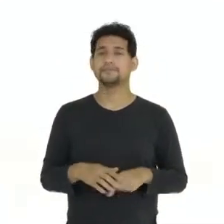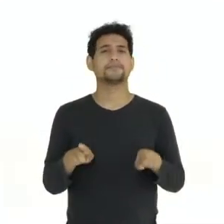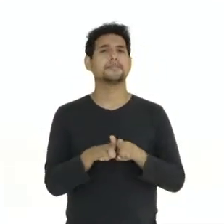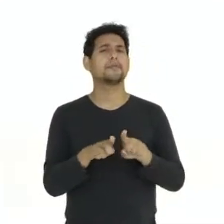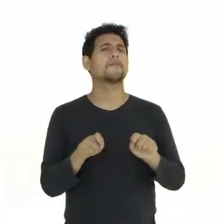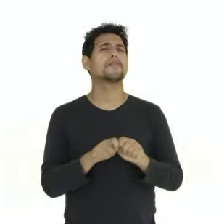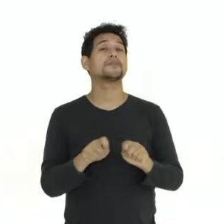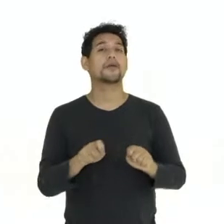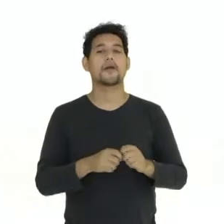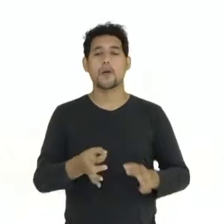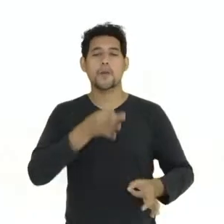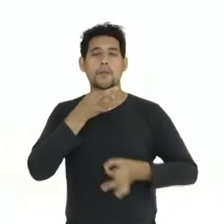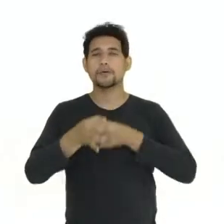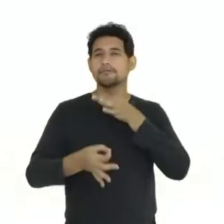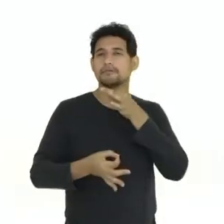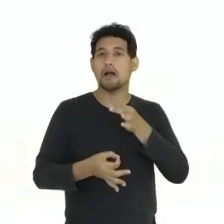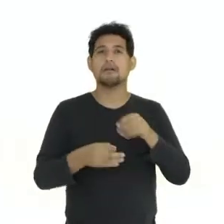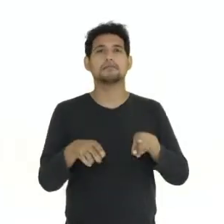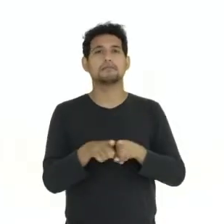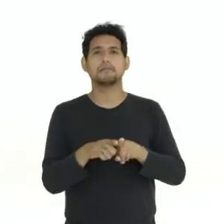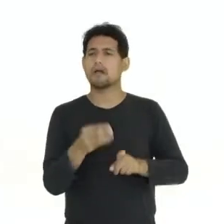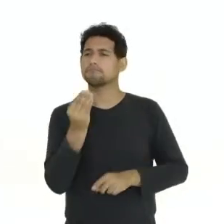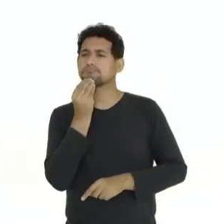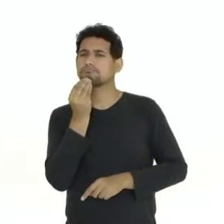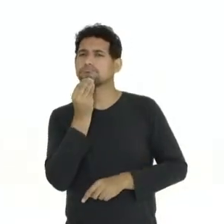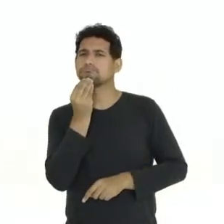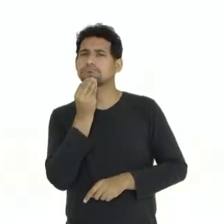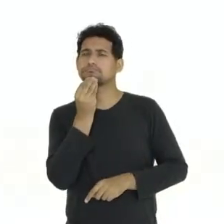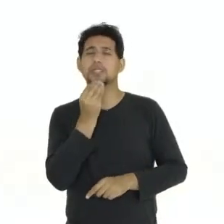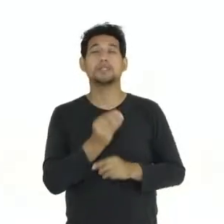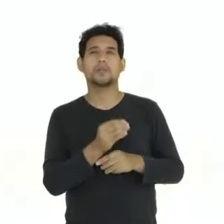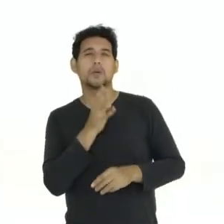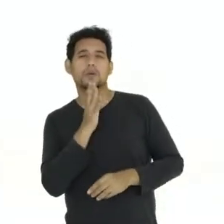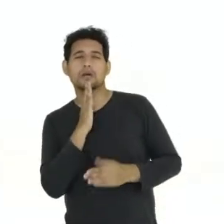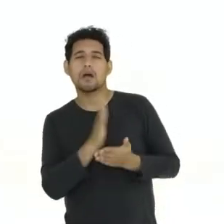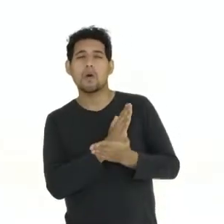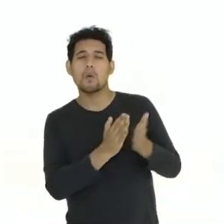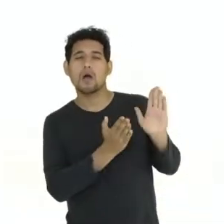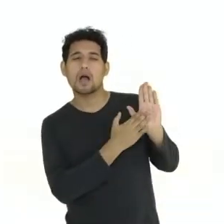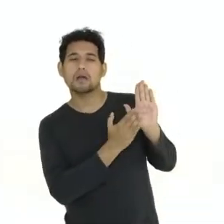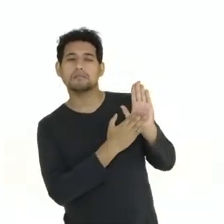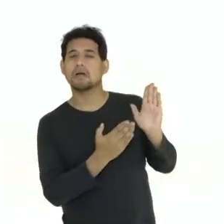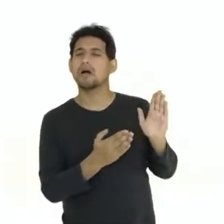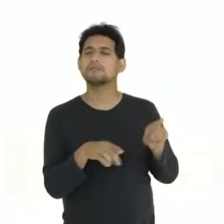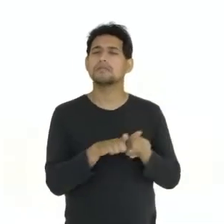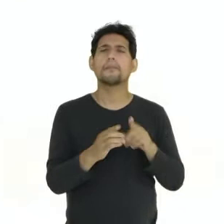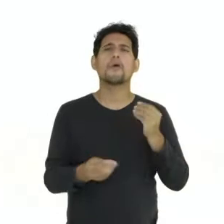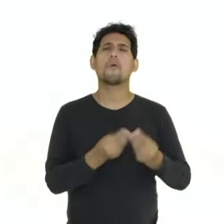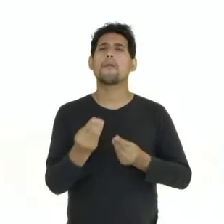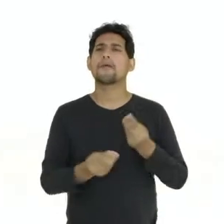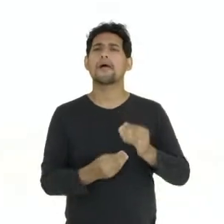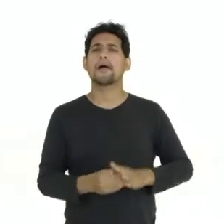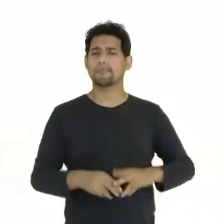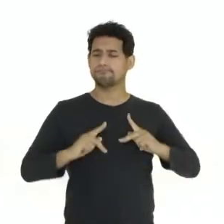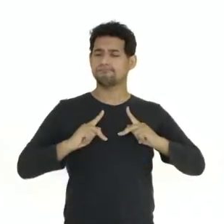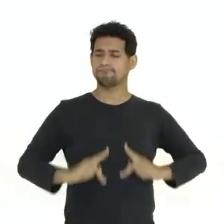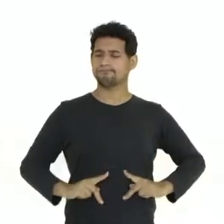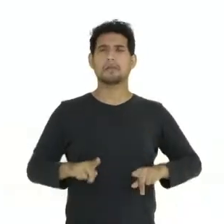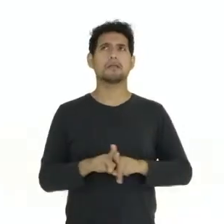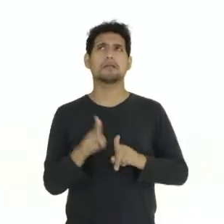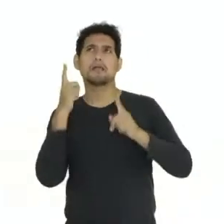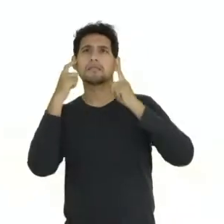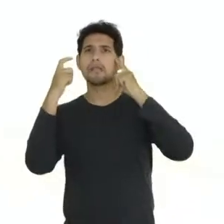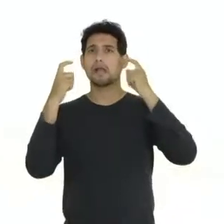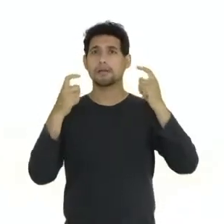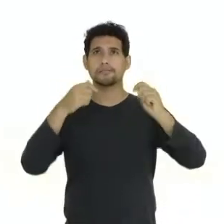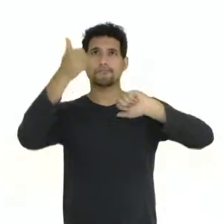a oportunidade de conhecer melhor alguns candidatos, as suas posturas, ideias, de